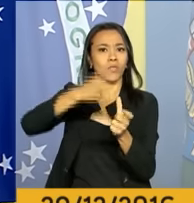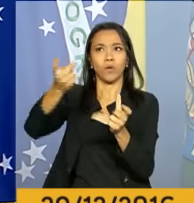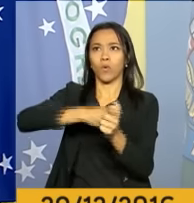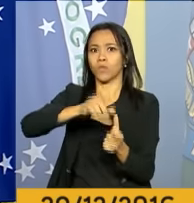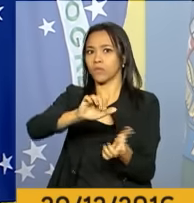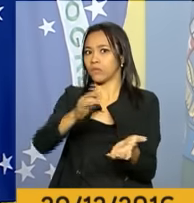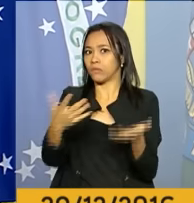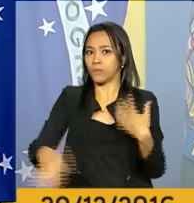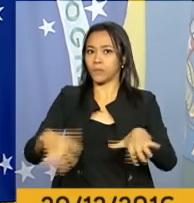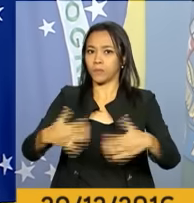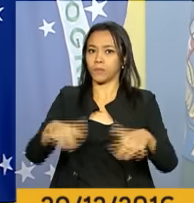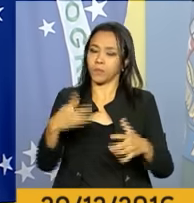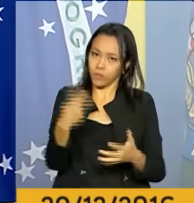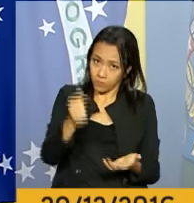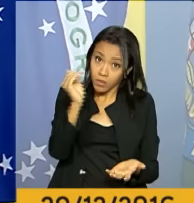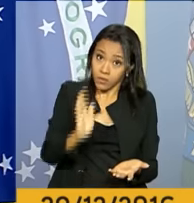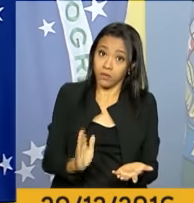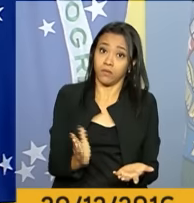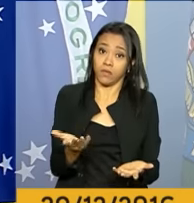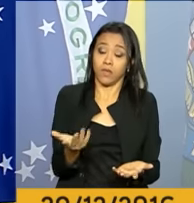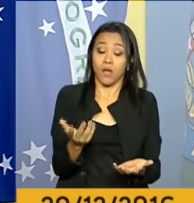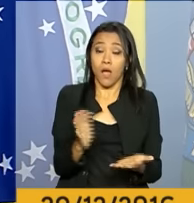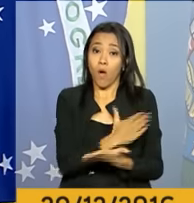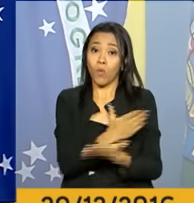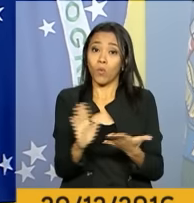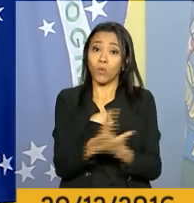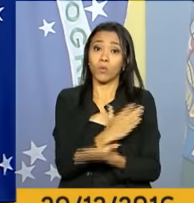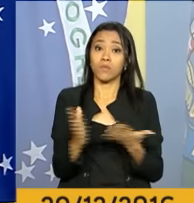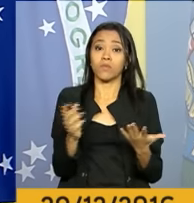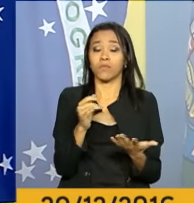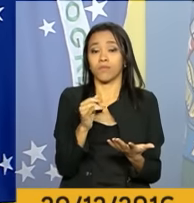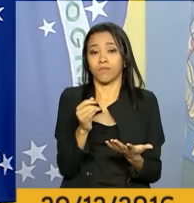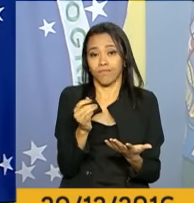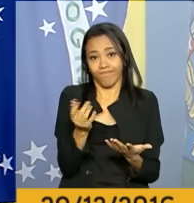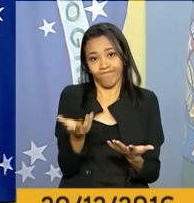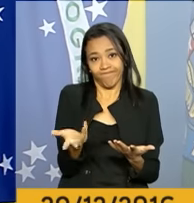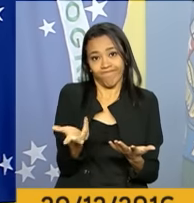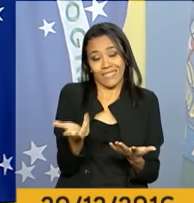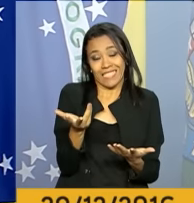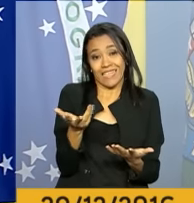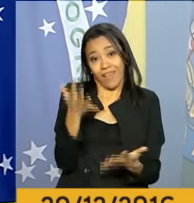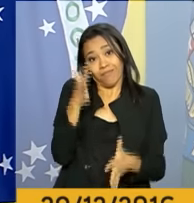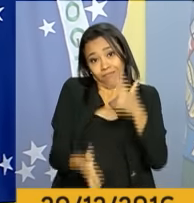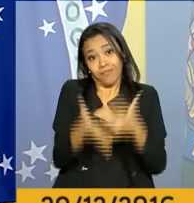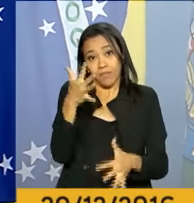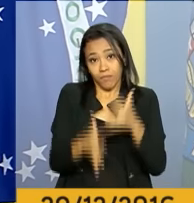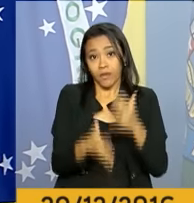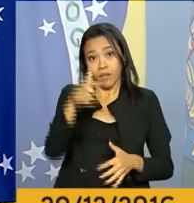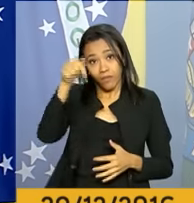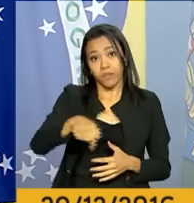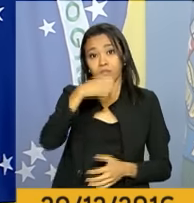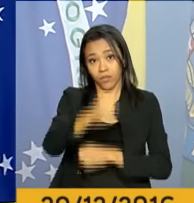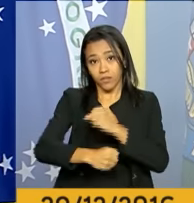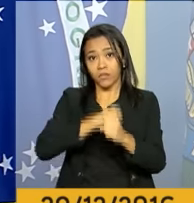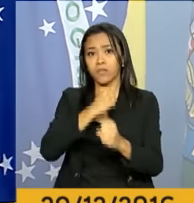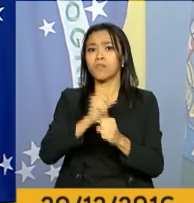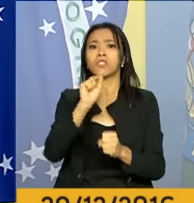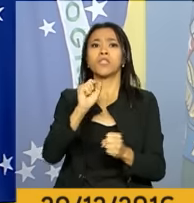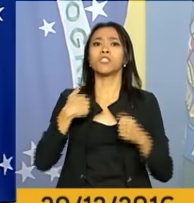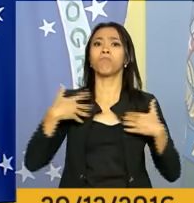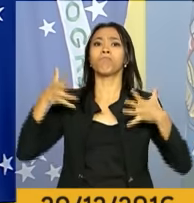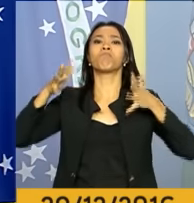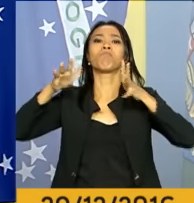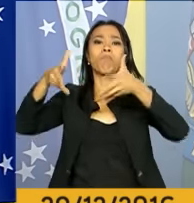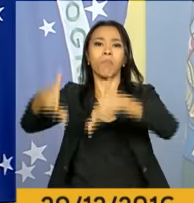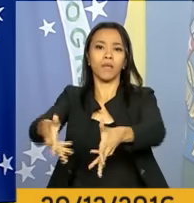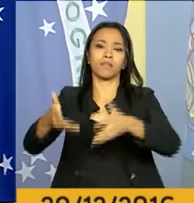eh alguns até de molde a eventualmente nos impedir neste ano de participar de